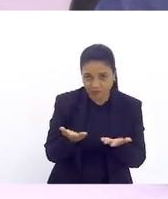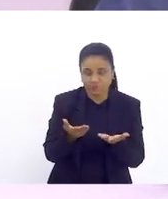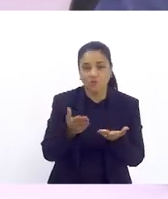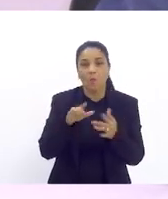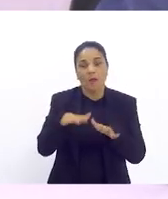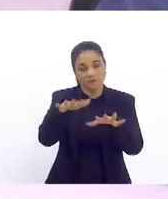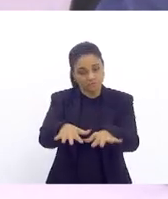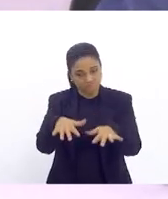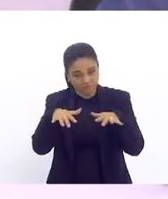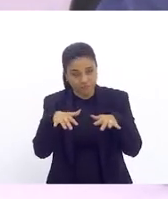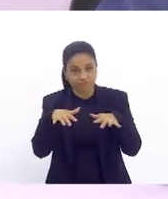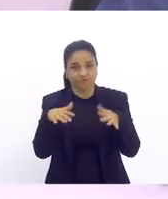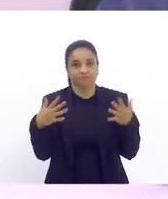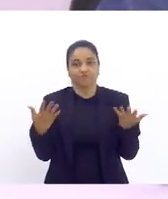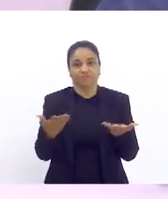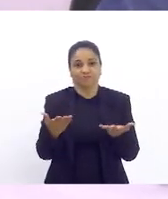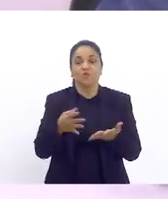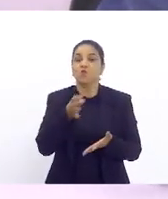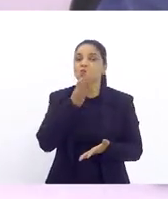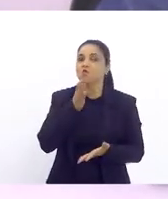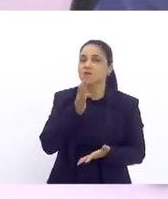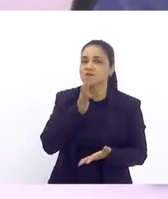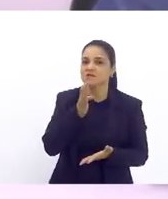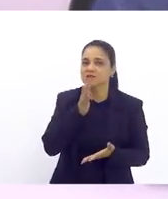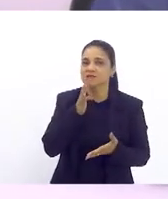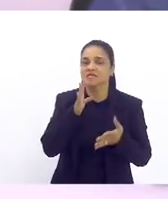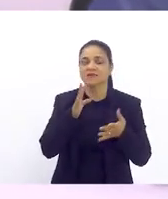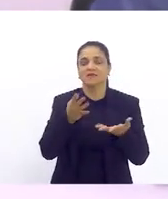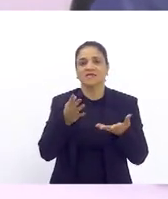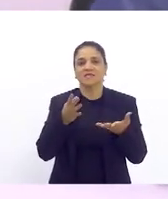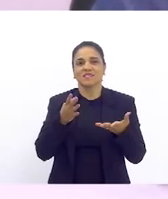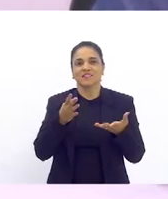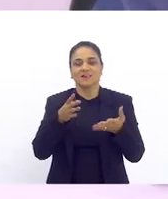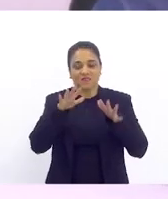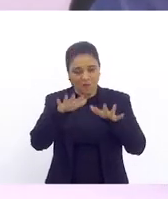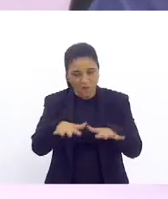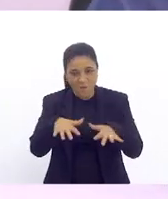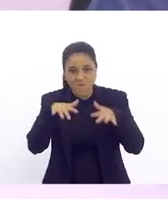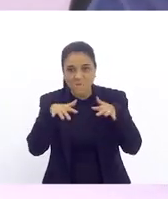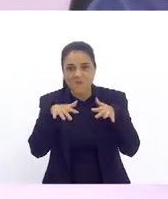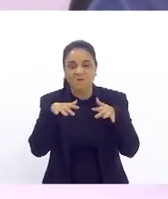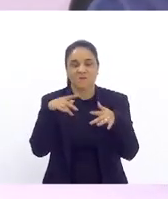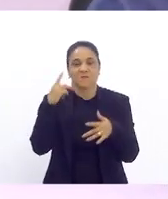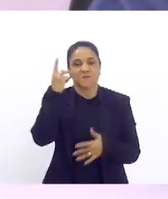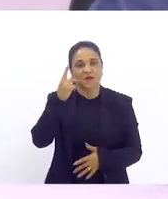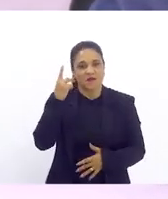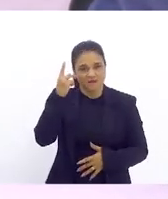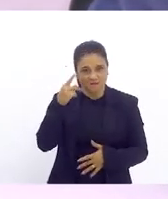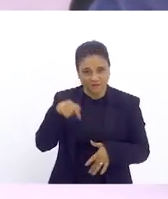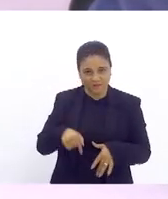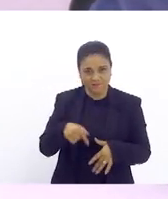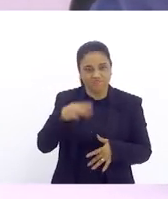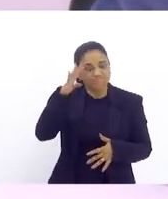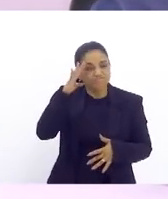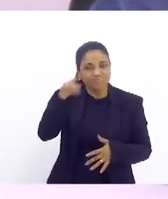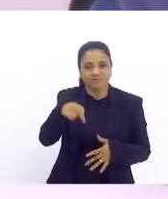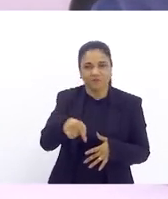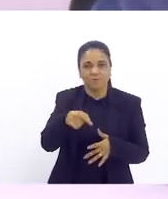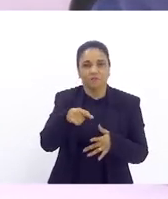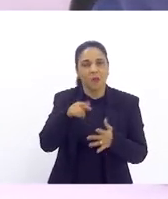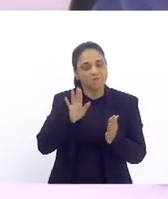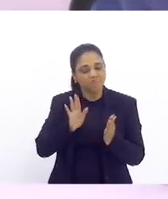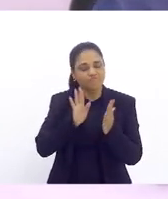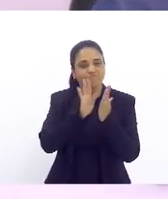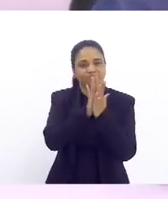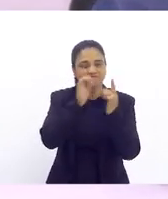Parlamento querendo conhecê-la coletivamente enquanto Parlamento que acho que vai ser fundamental é para a gente enfrentar